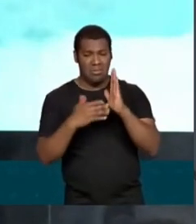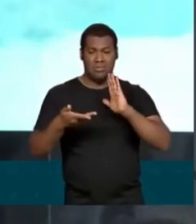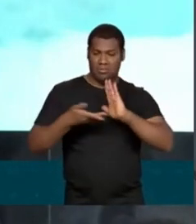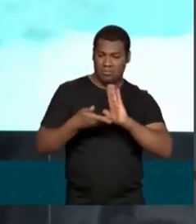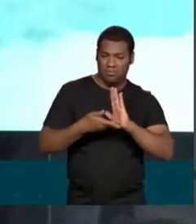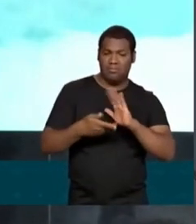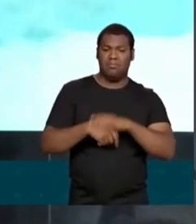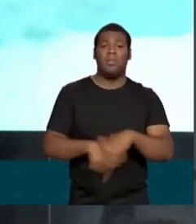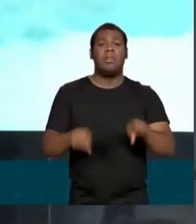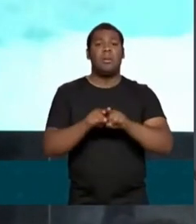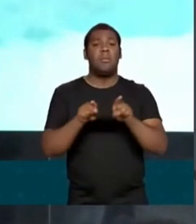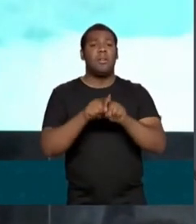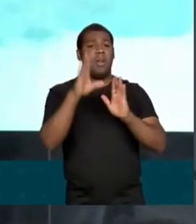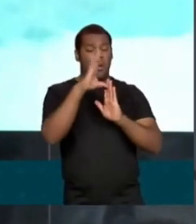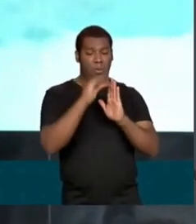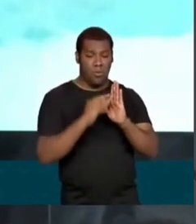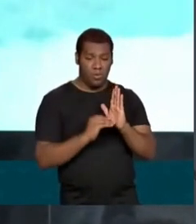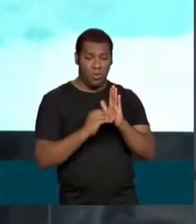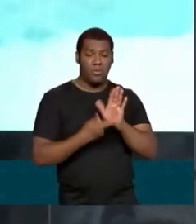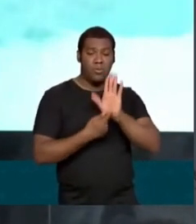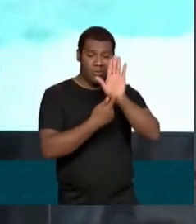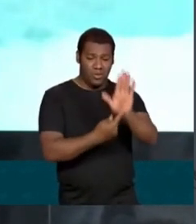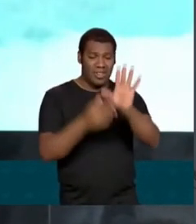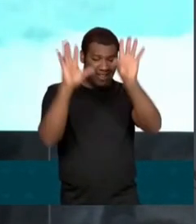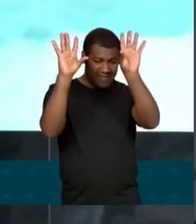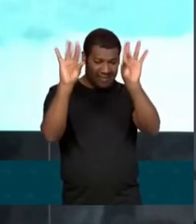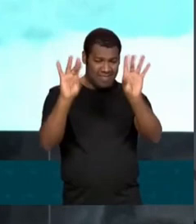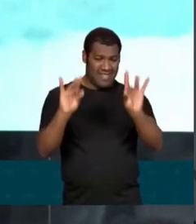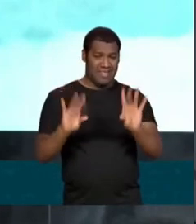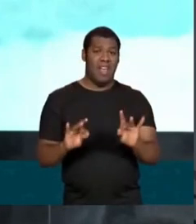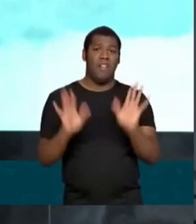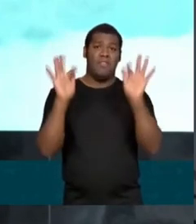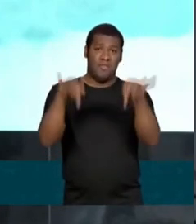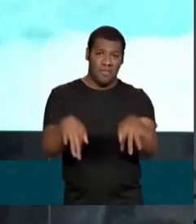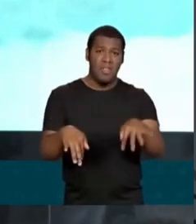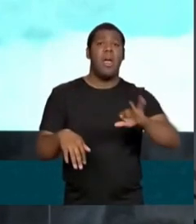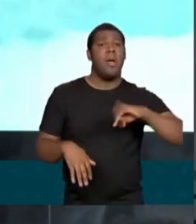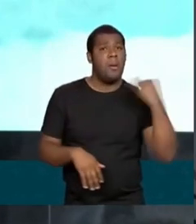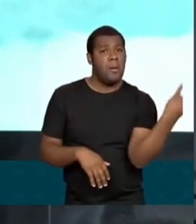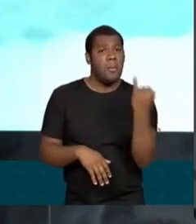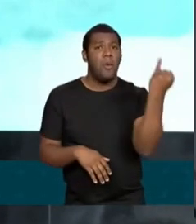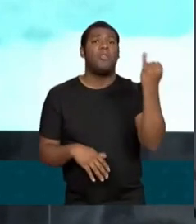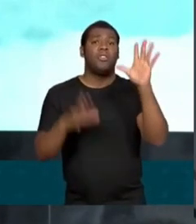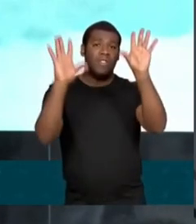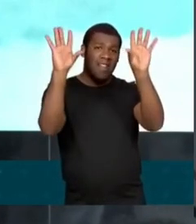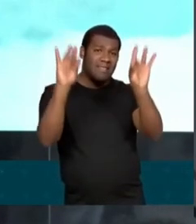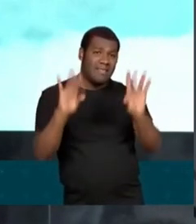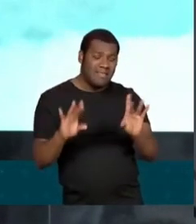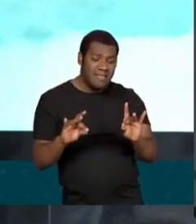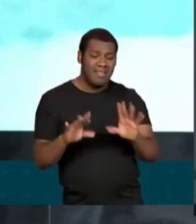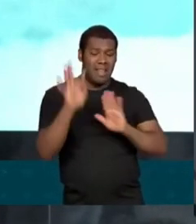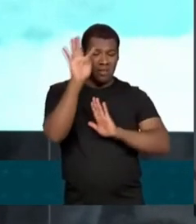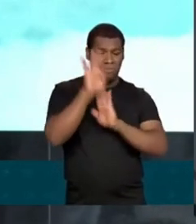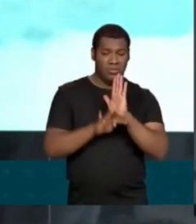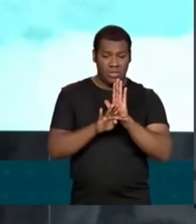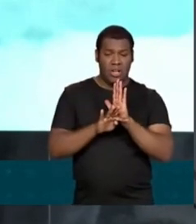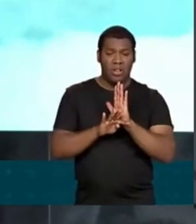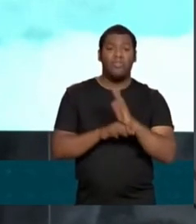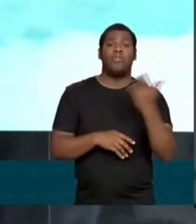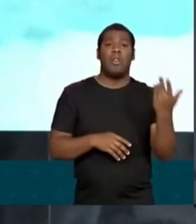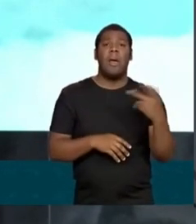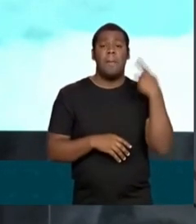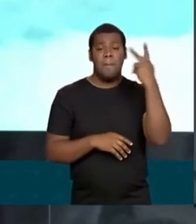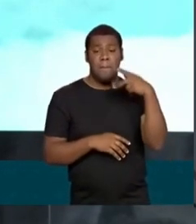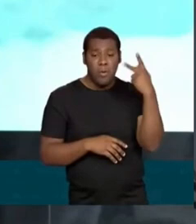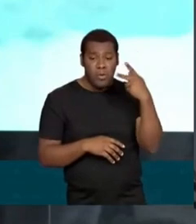Senado conteúdo tá ali agora tá o detalhamento final é muito importante né que tem o detalhamento desse texto os próprios